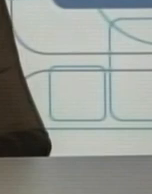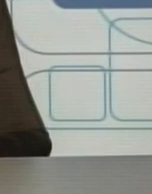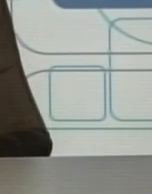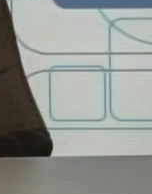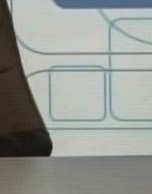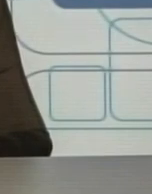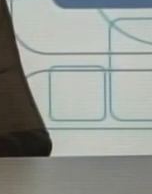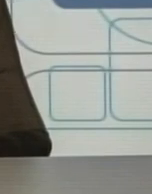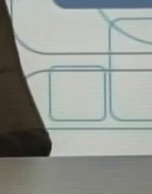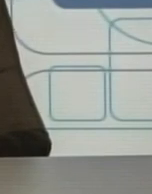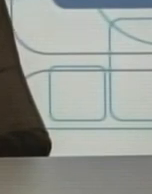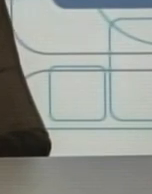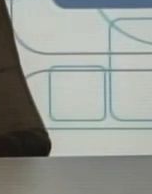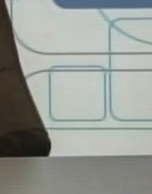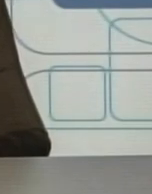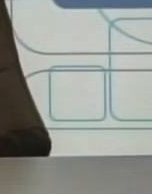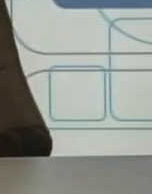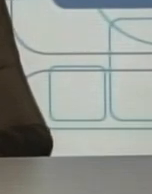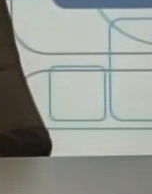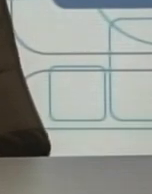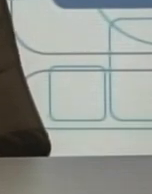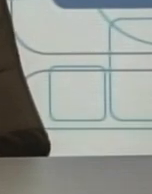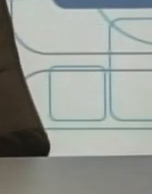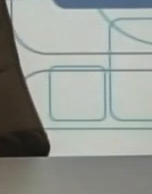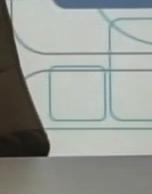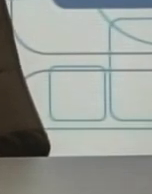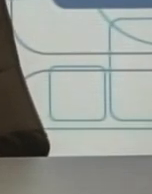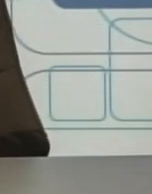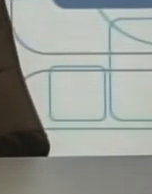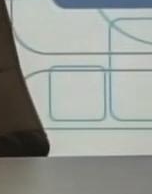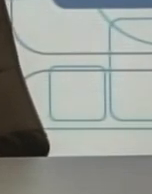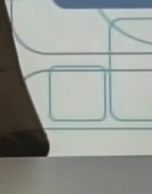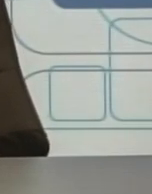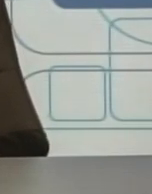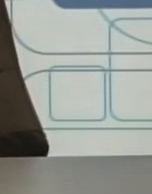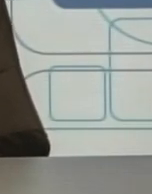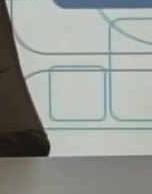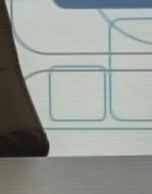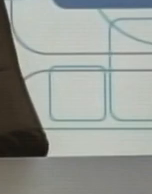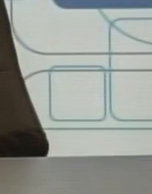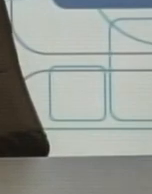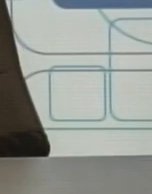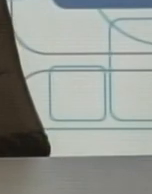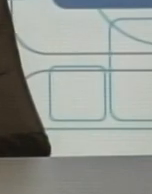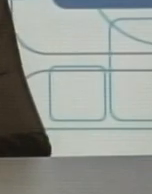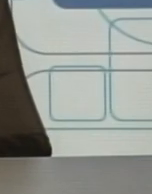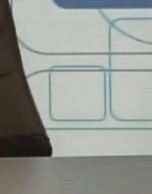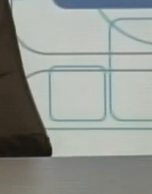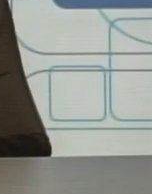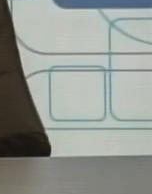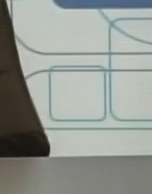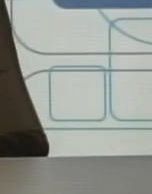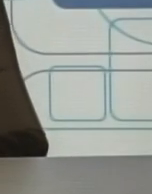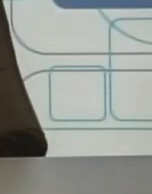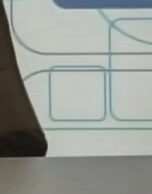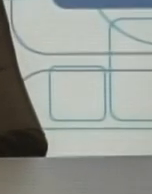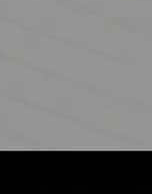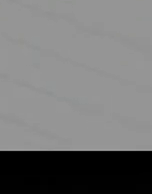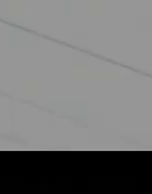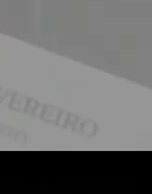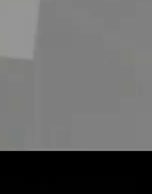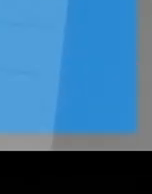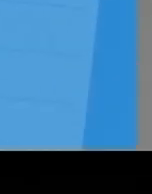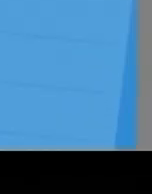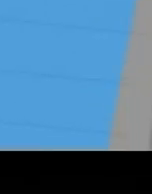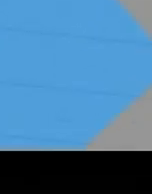Rio Preto. Nós começamos essa edição conferindo os projetos que foram protocolados recentemente aqui na Câmara, no Legislativo em Pauta.